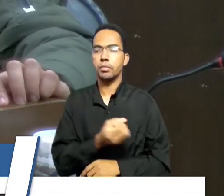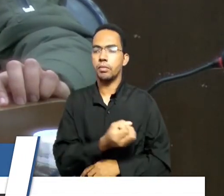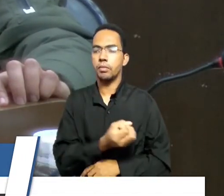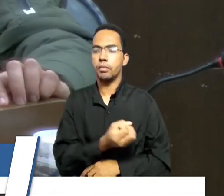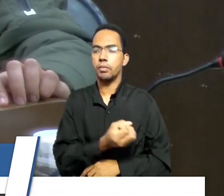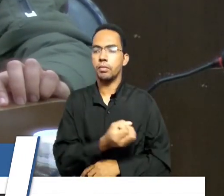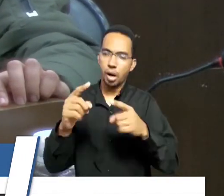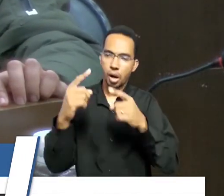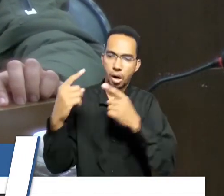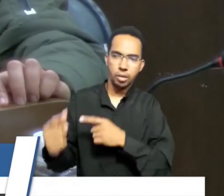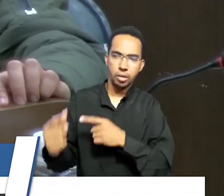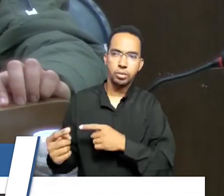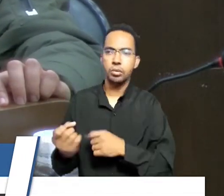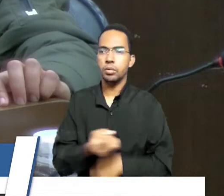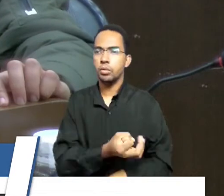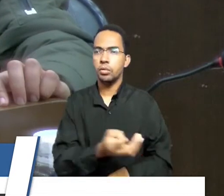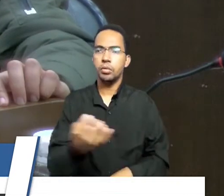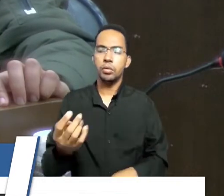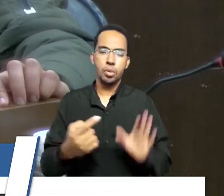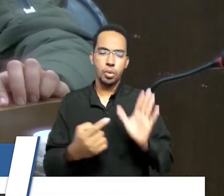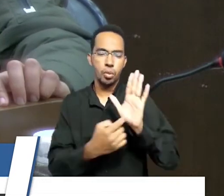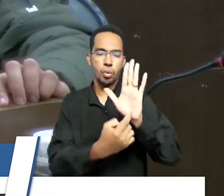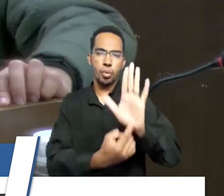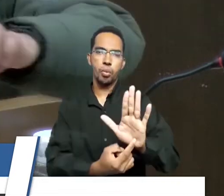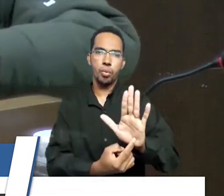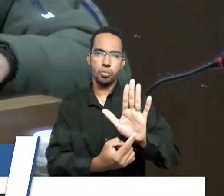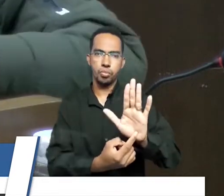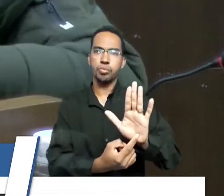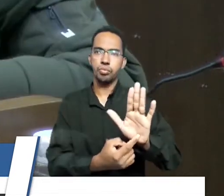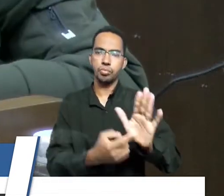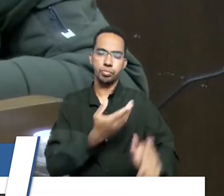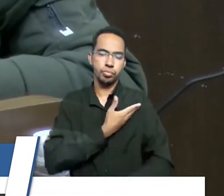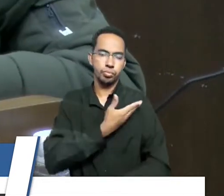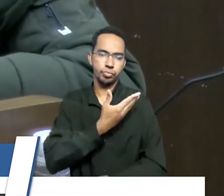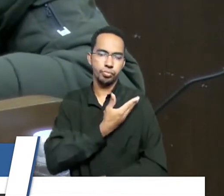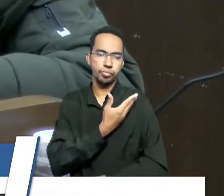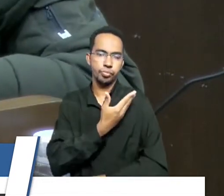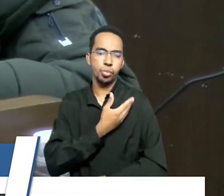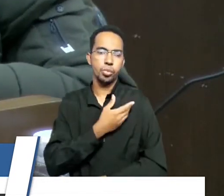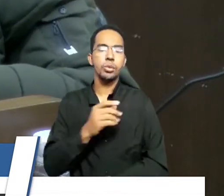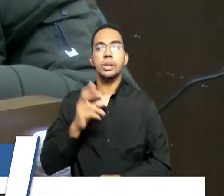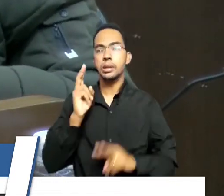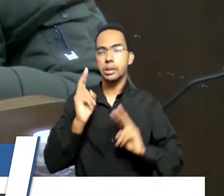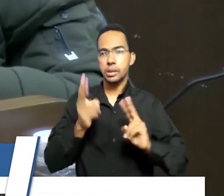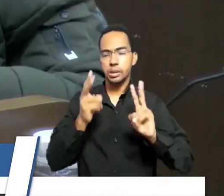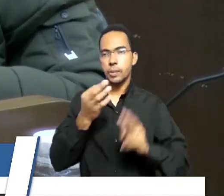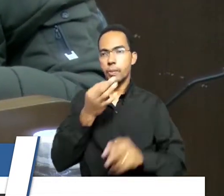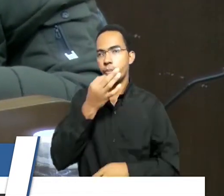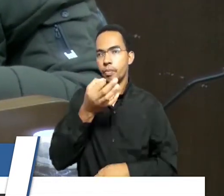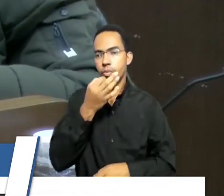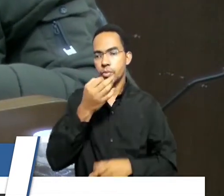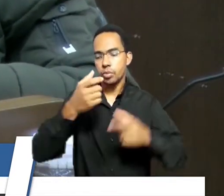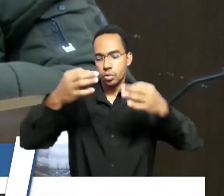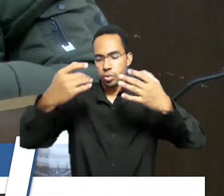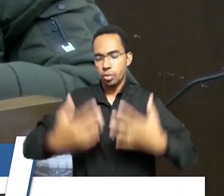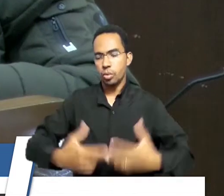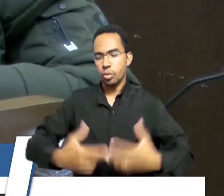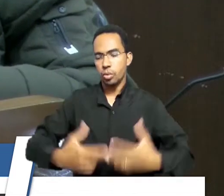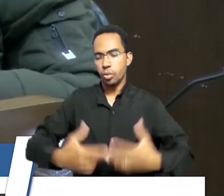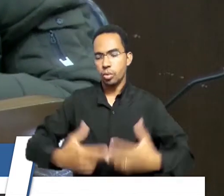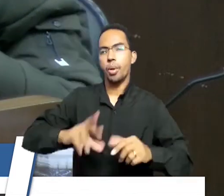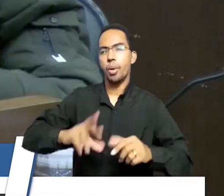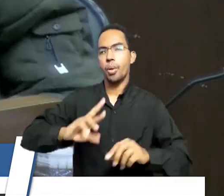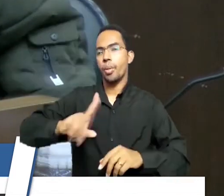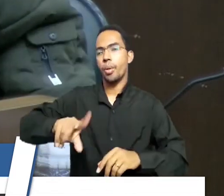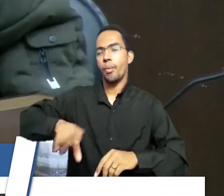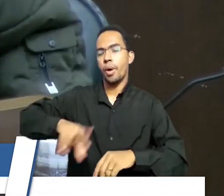inúmeros apontamentos dos colegas aqui, que sempre está citando um lugar que não é vigiado. Então,